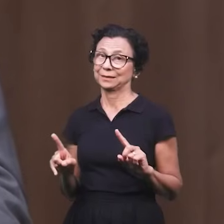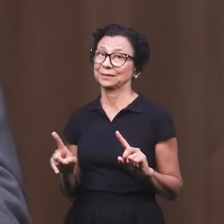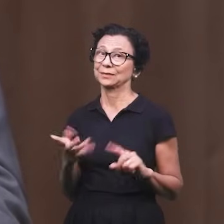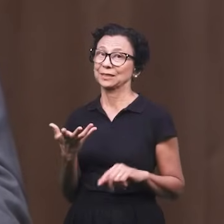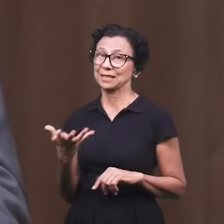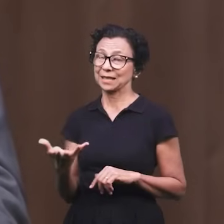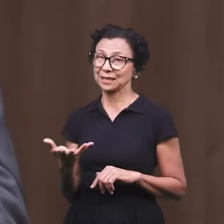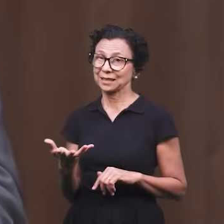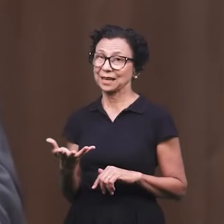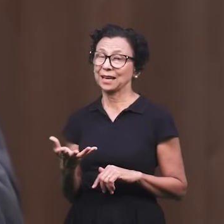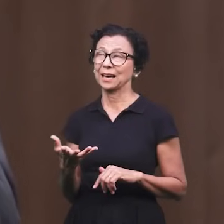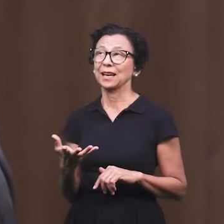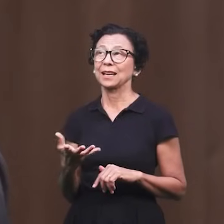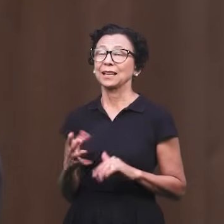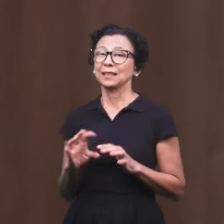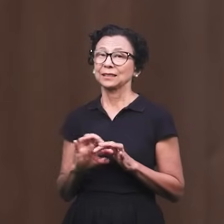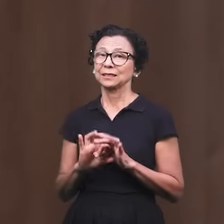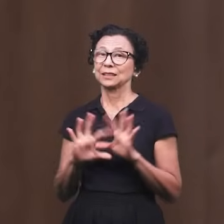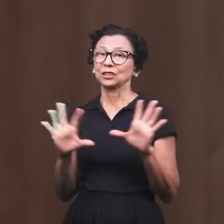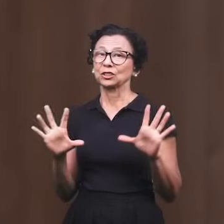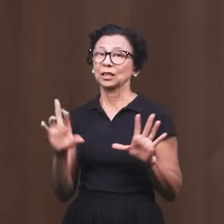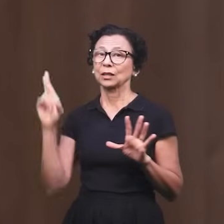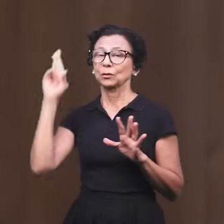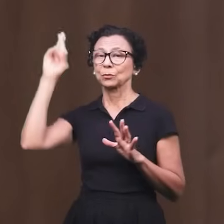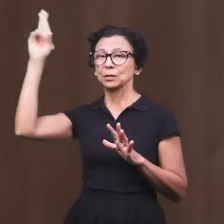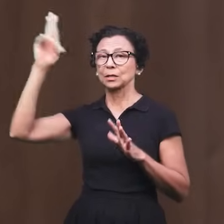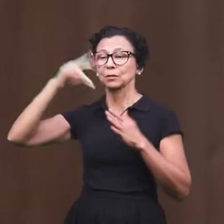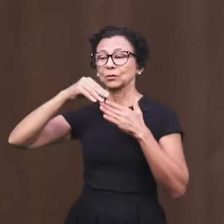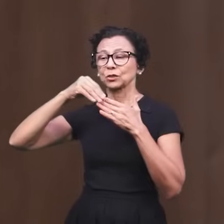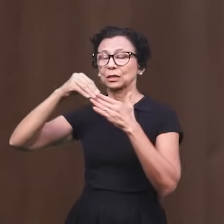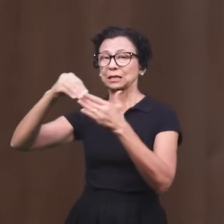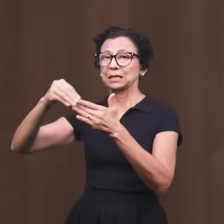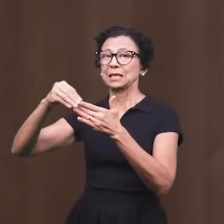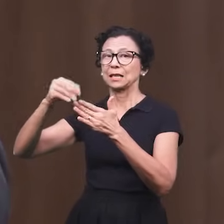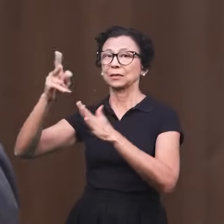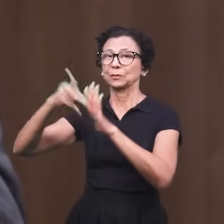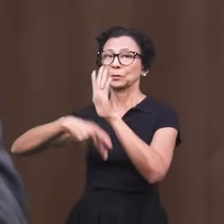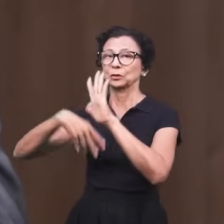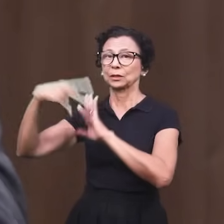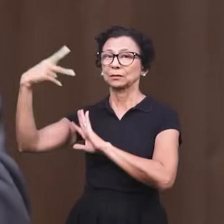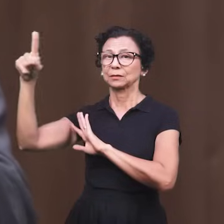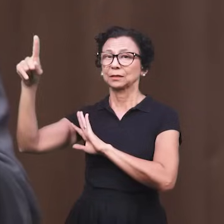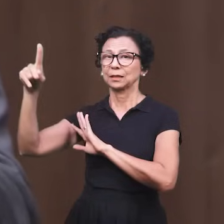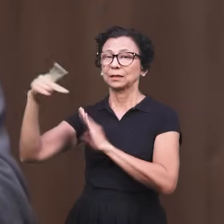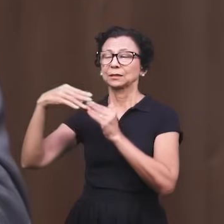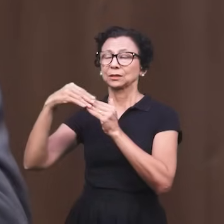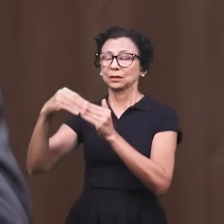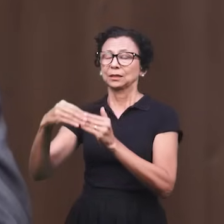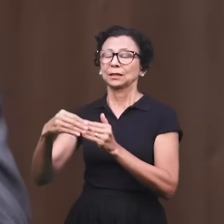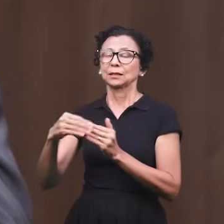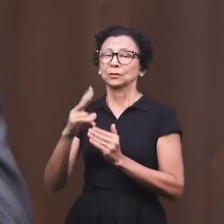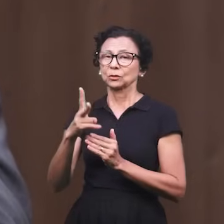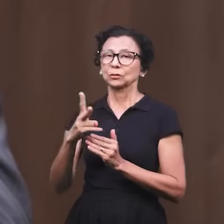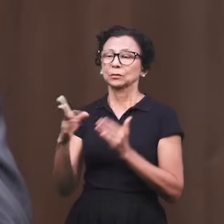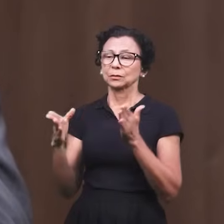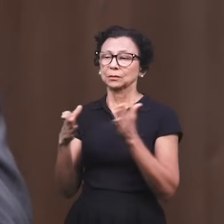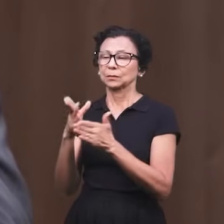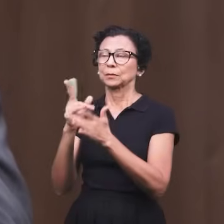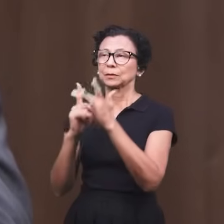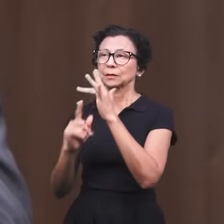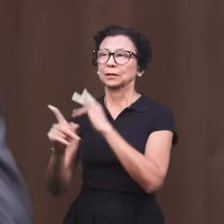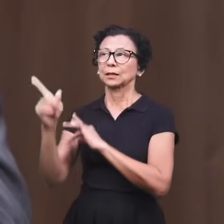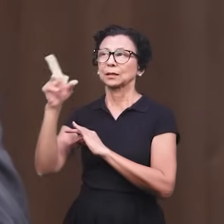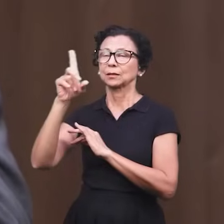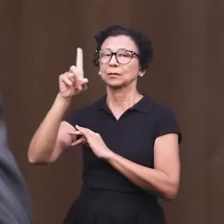guiado e de quem quer viver e ser dirigido dentro da profecia pelo caminho eterno. Orando assim, Deus vai